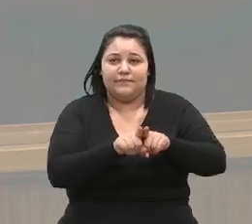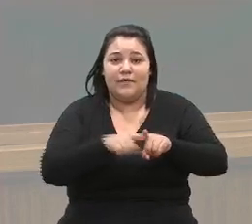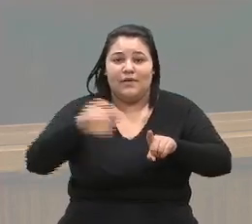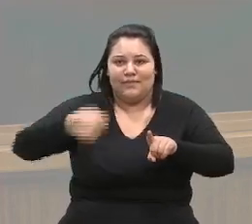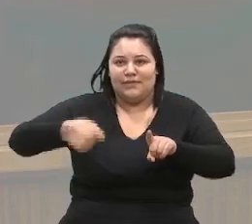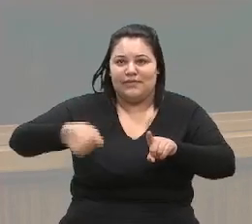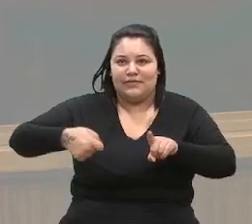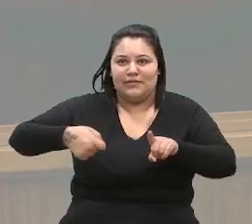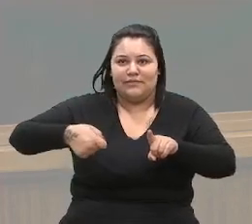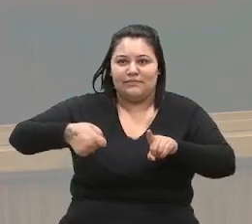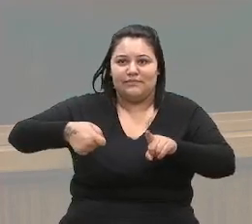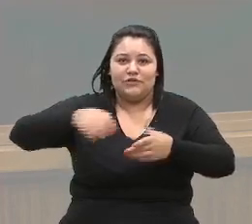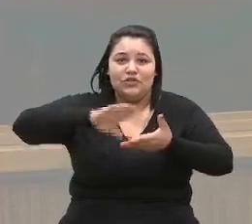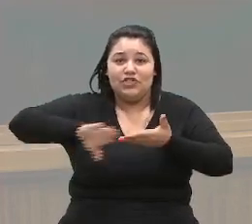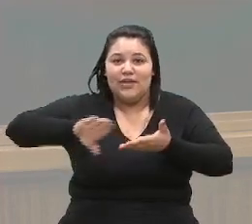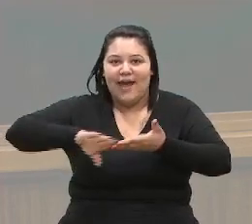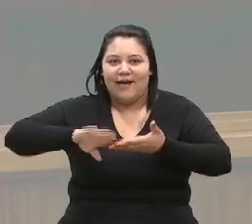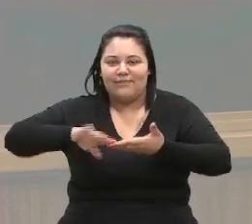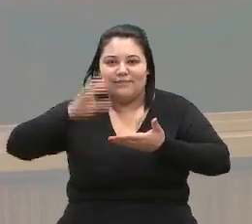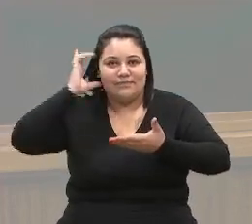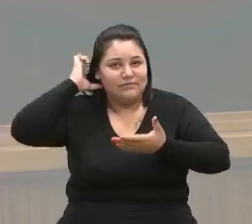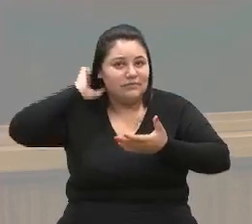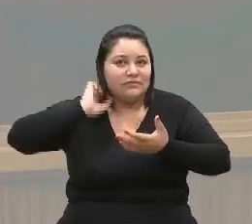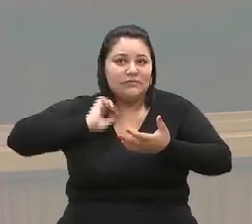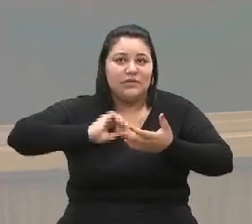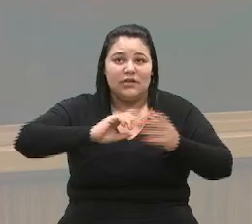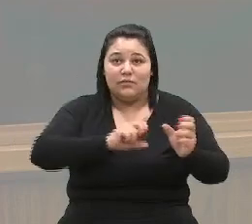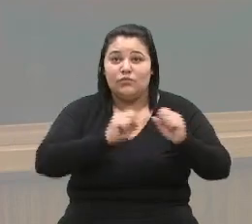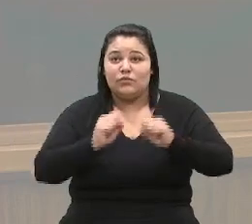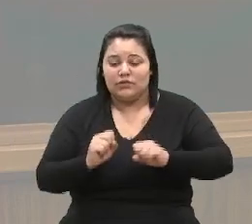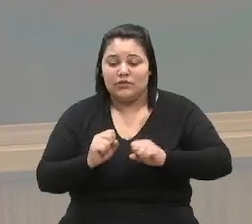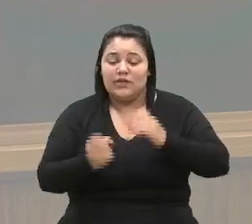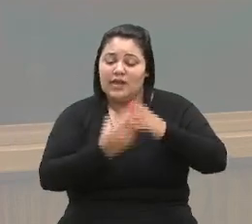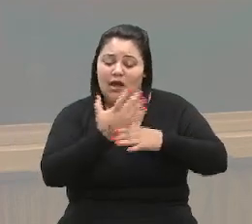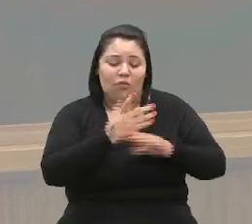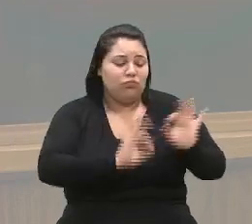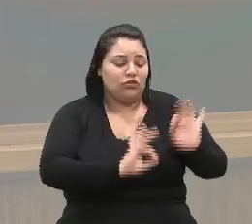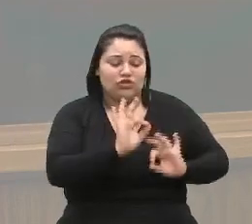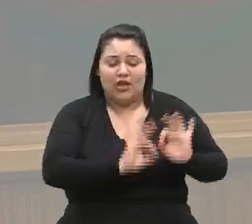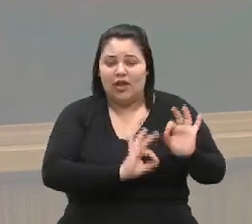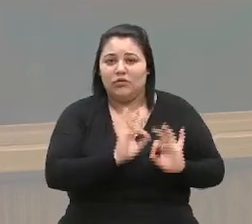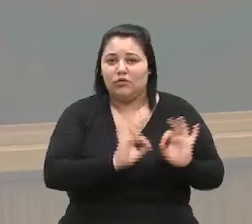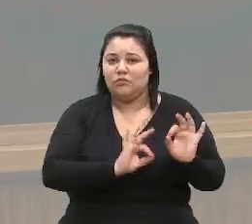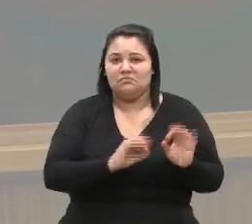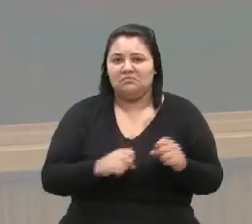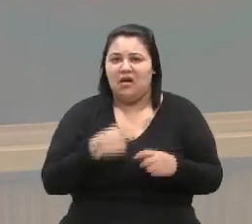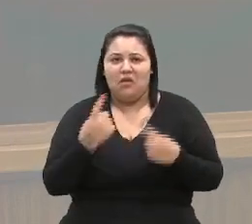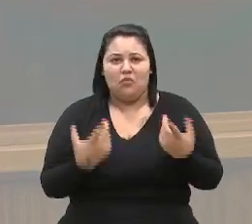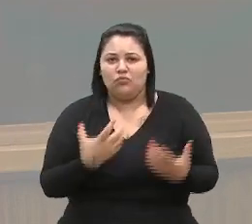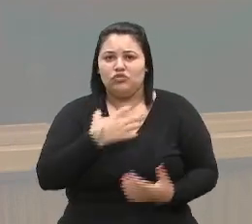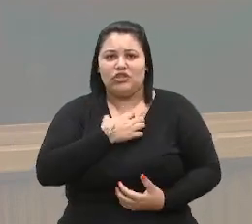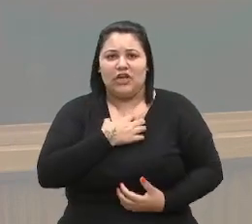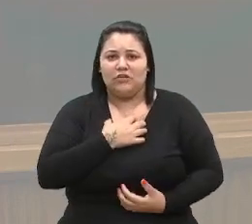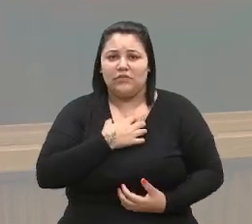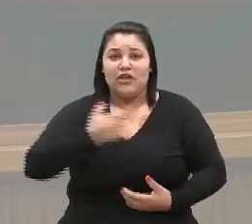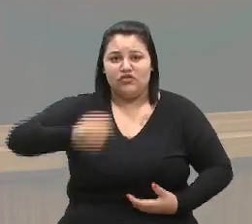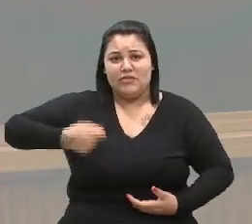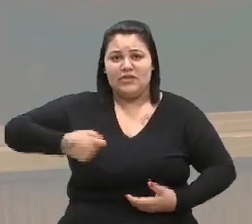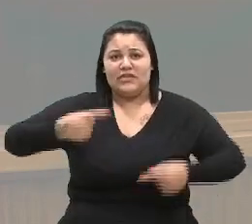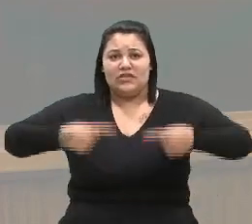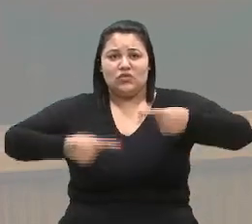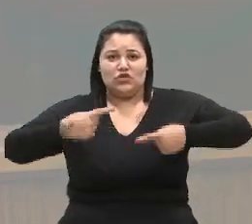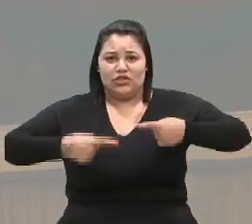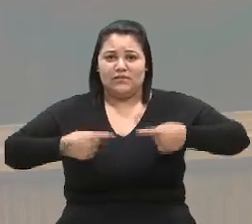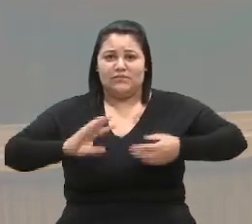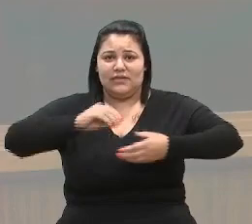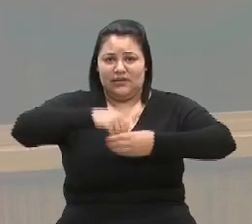derrubar os decretos e possibilitar que seja através de um projeto, de alguma forma que seja discutido na